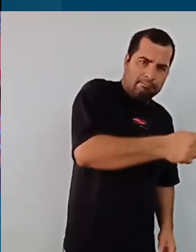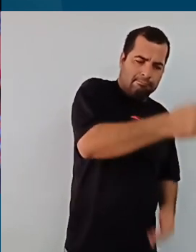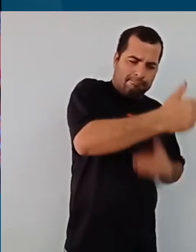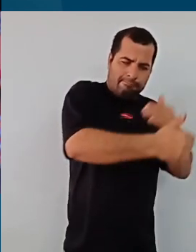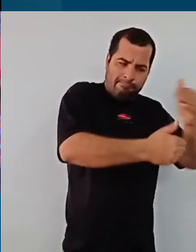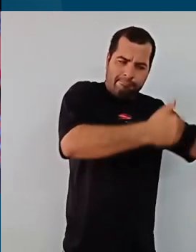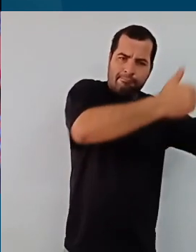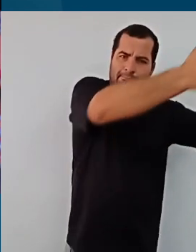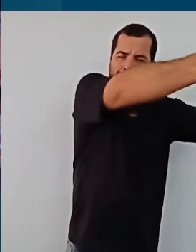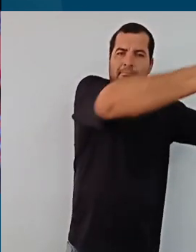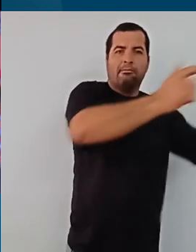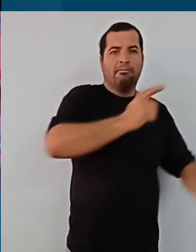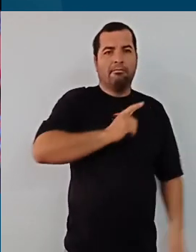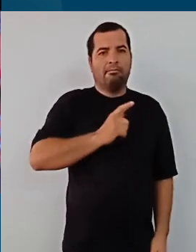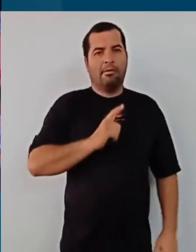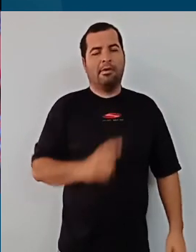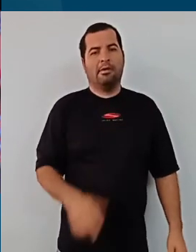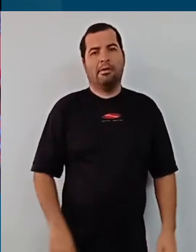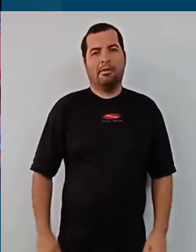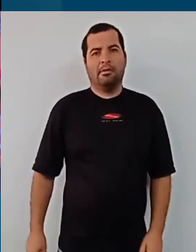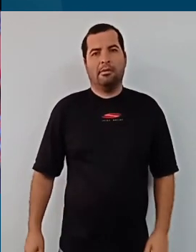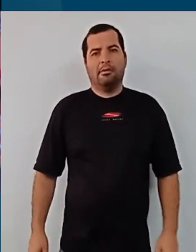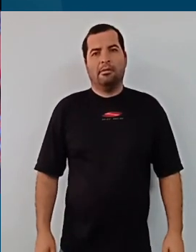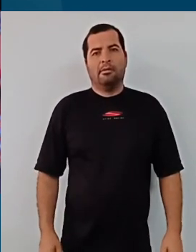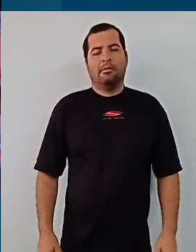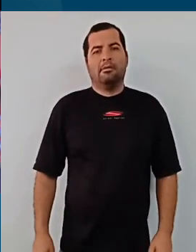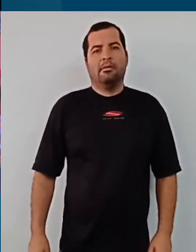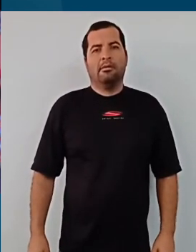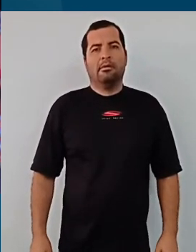Então, você tem ali determinadas